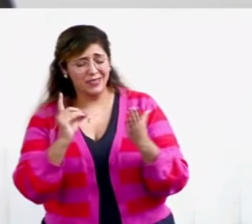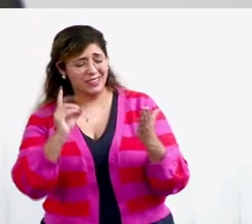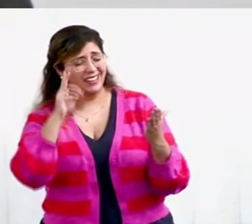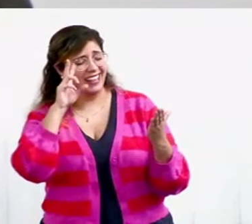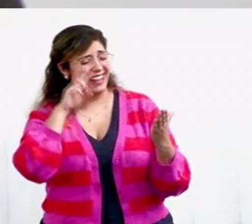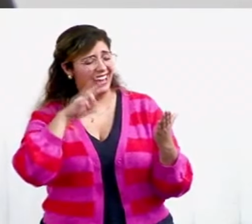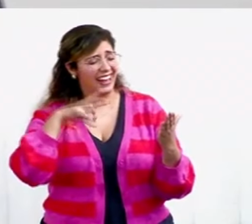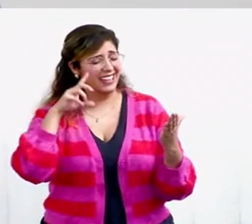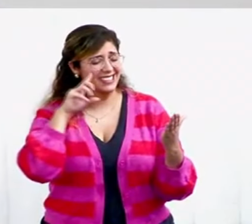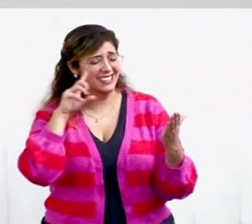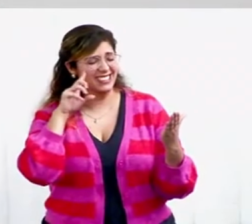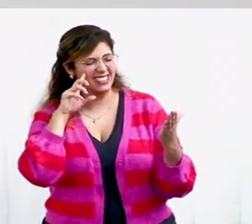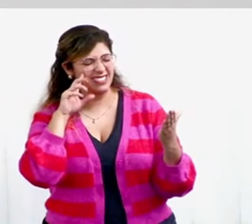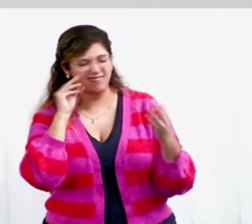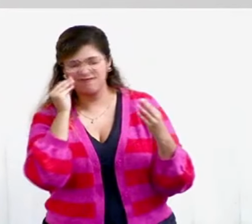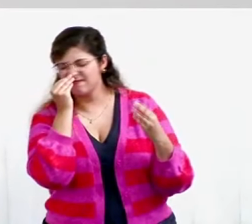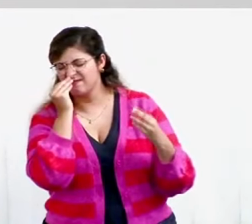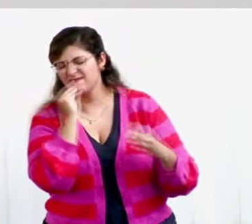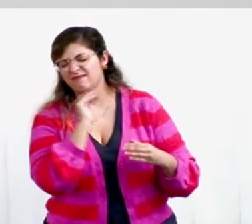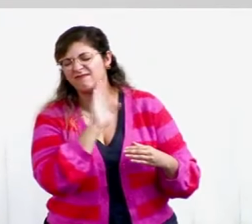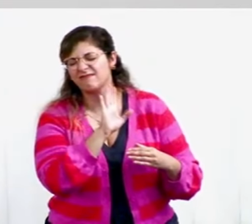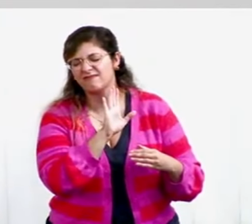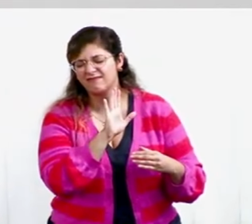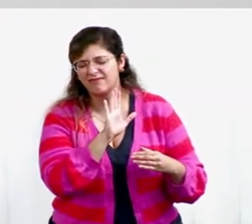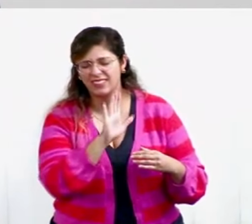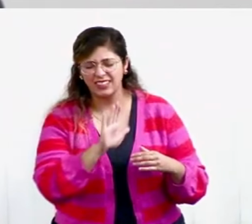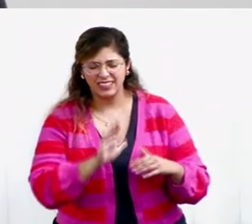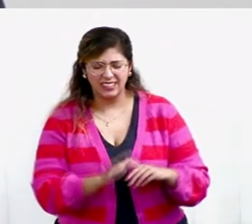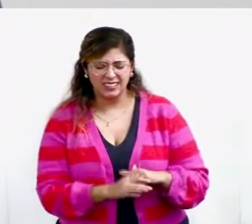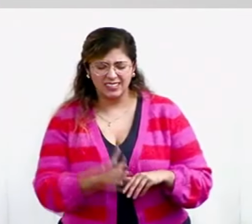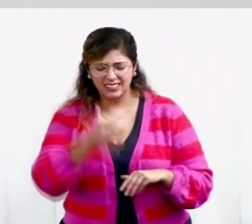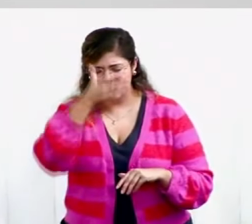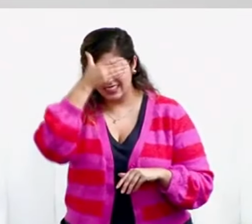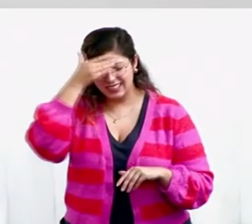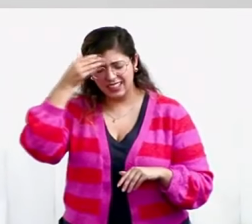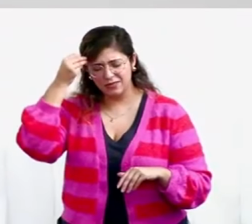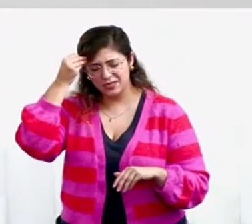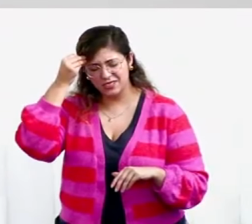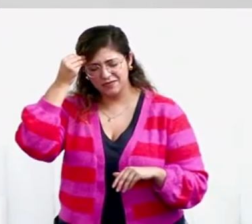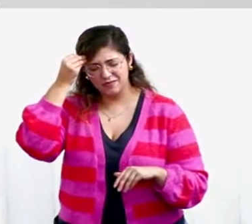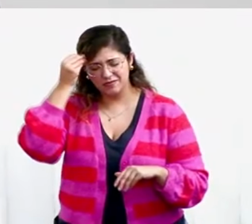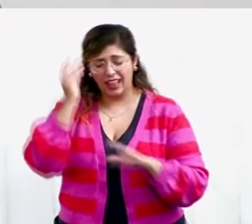a prática das devocionais, em onde o Senhor fala conosco,